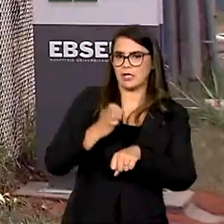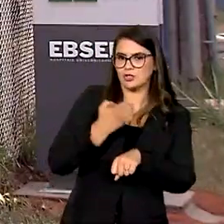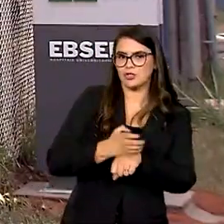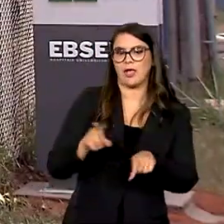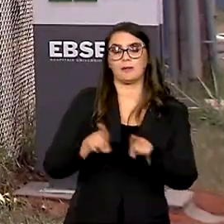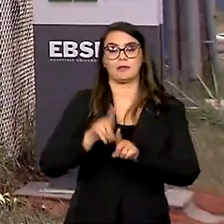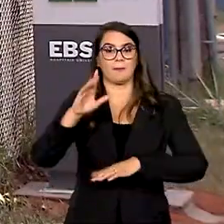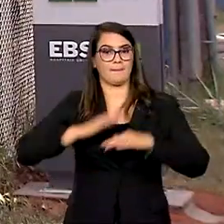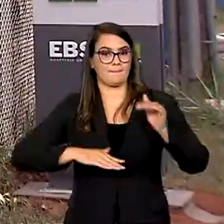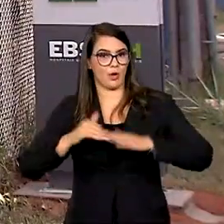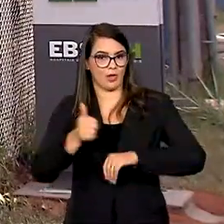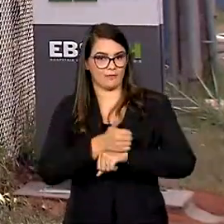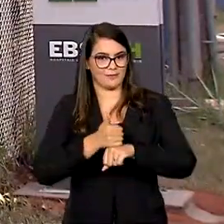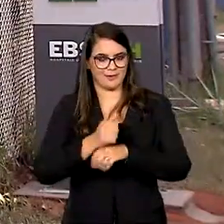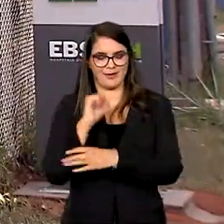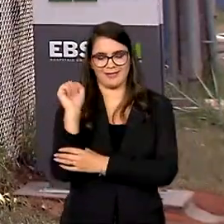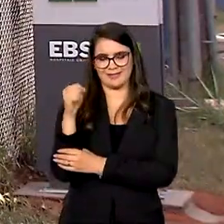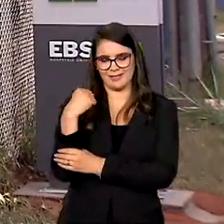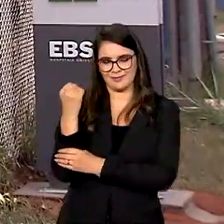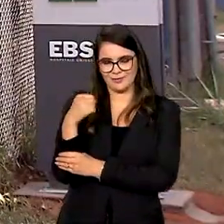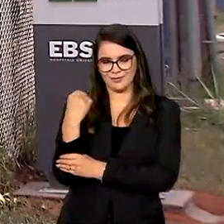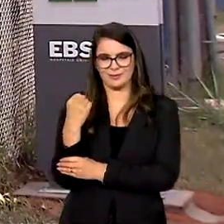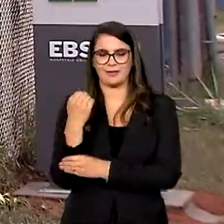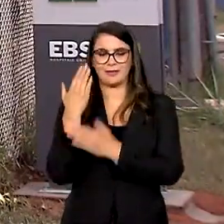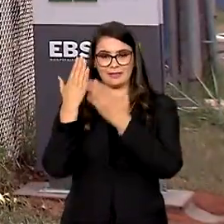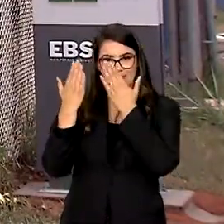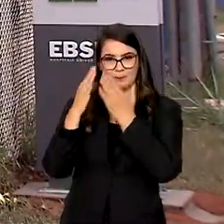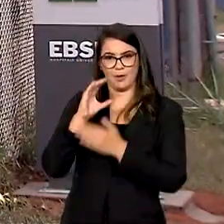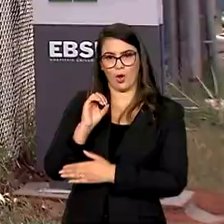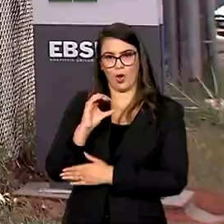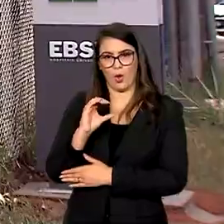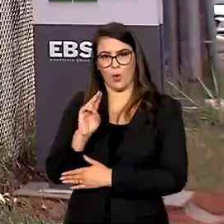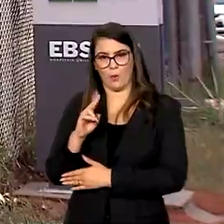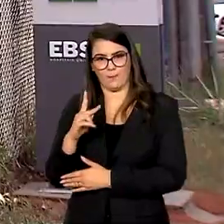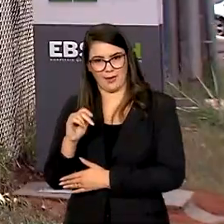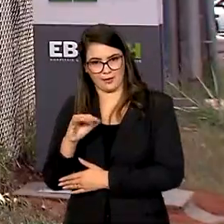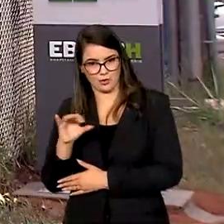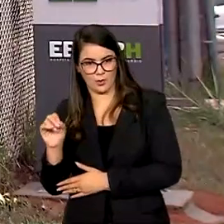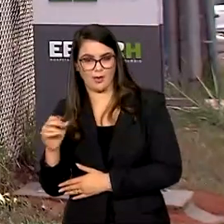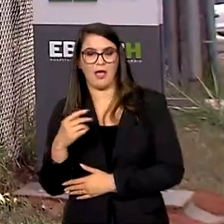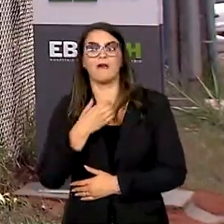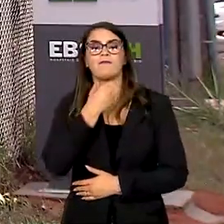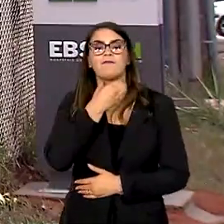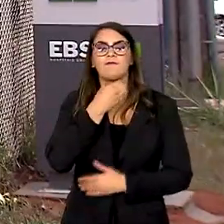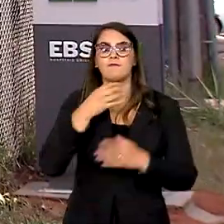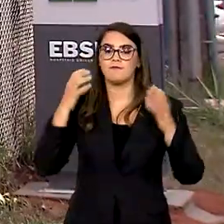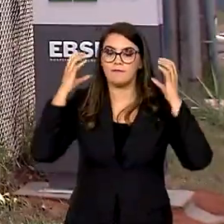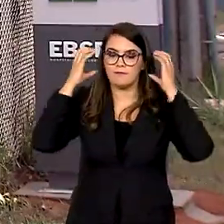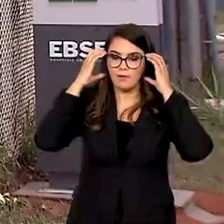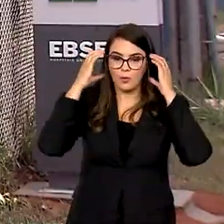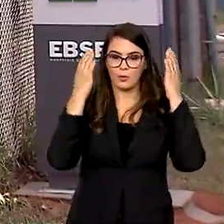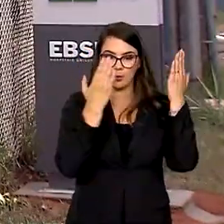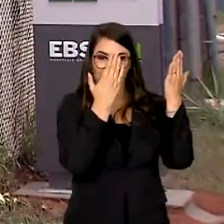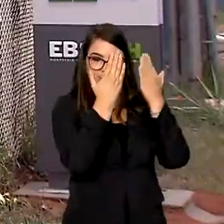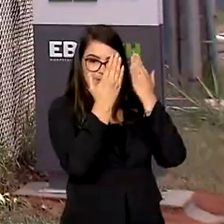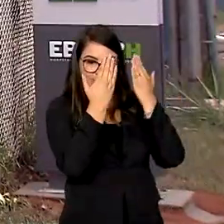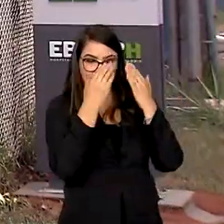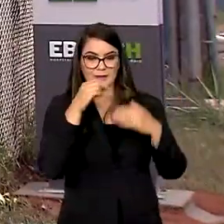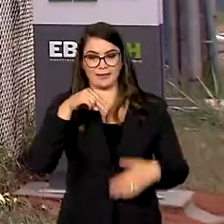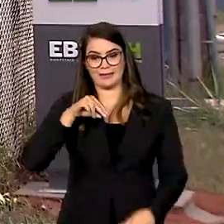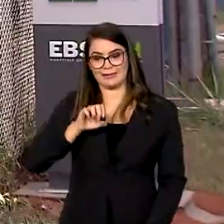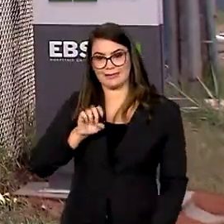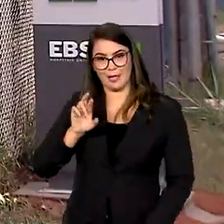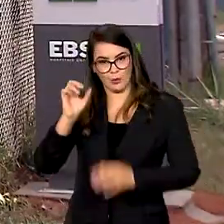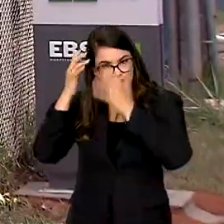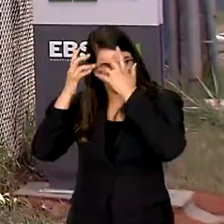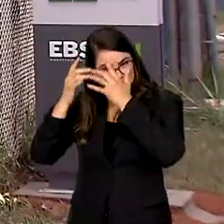e profissionais da fisioterapia, terapia ocupacional, fonoaudiologia, psicologia e